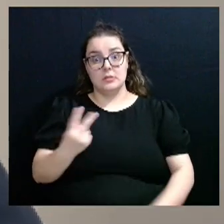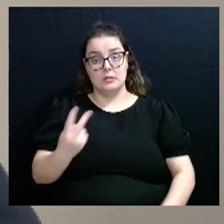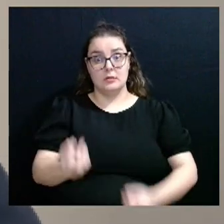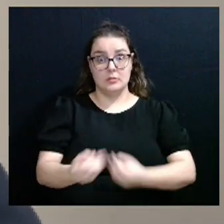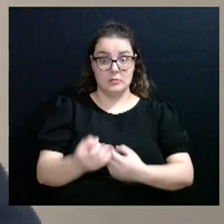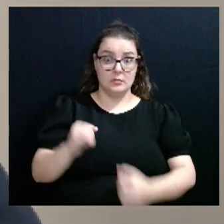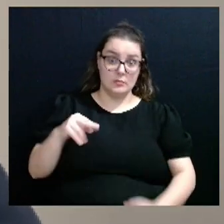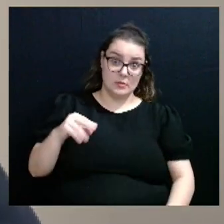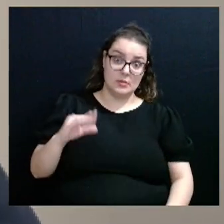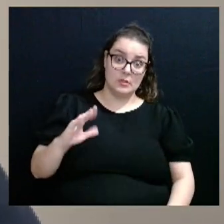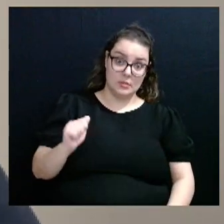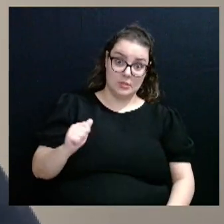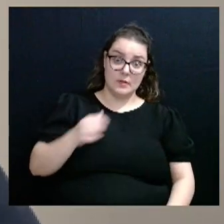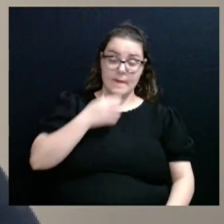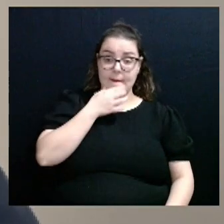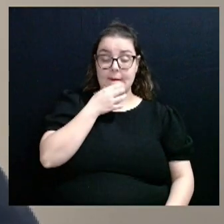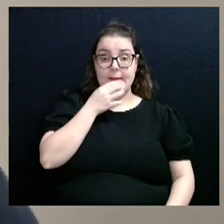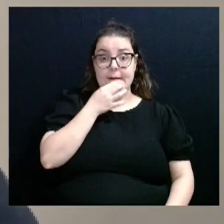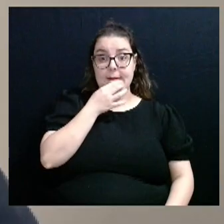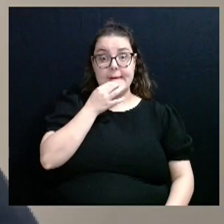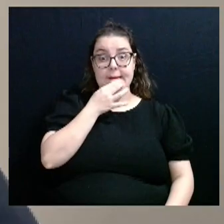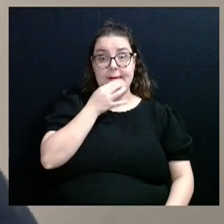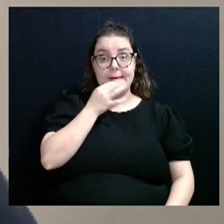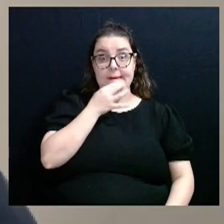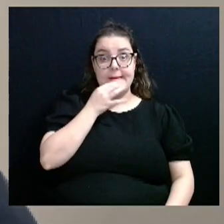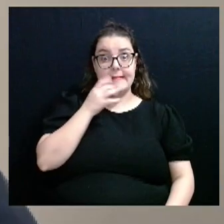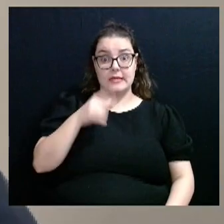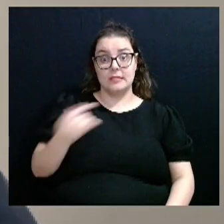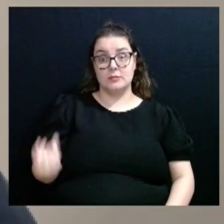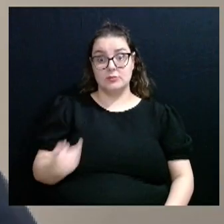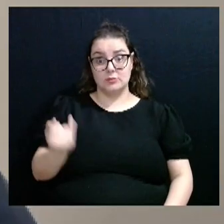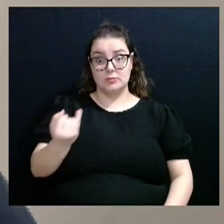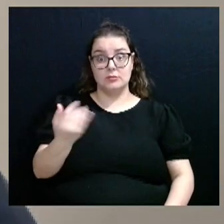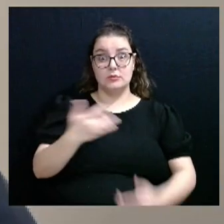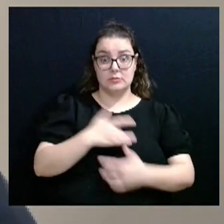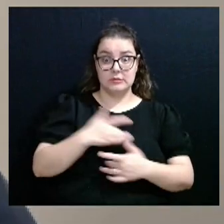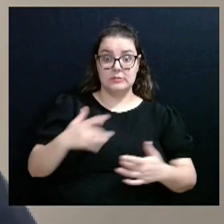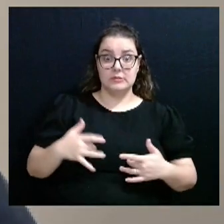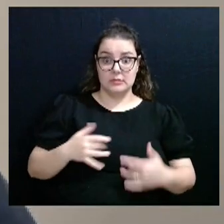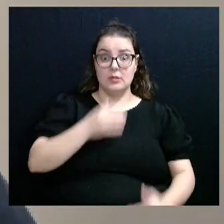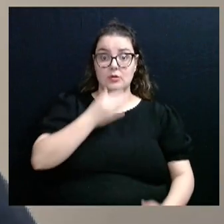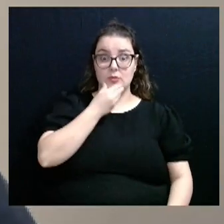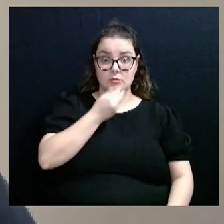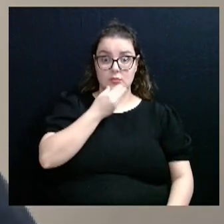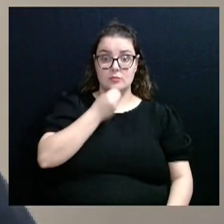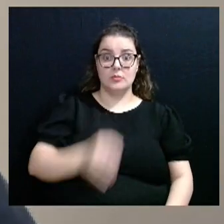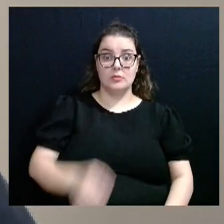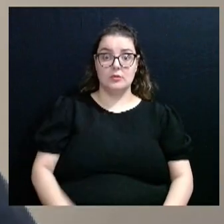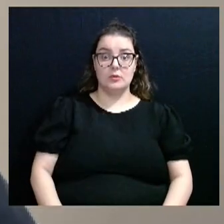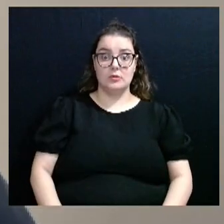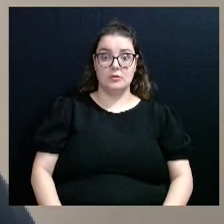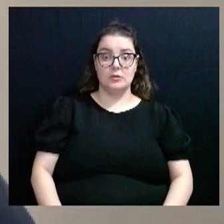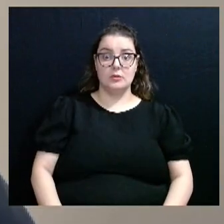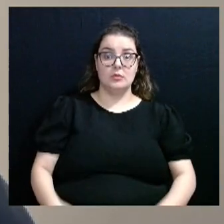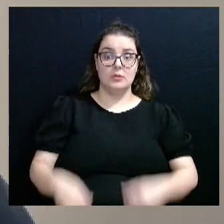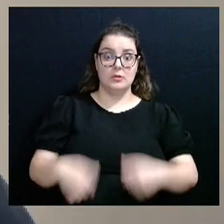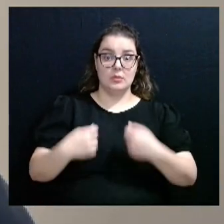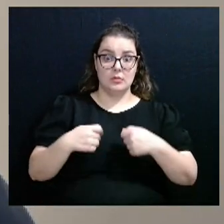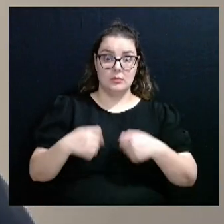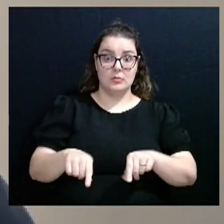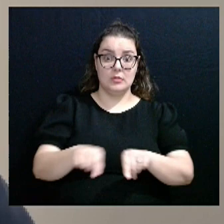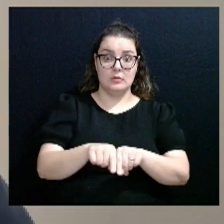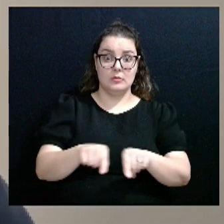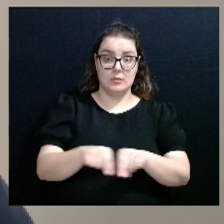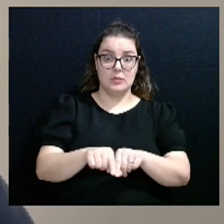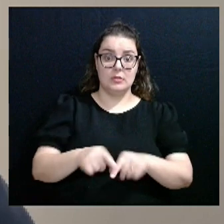tornando muito relevante do ponto de vista de saúde masculina e necessitando o estabelecimento